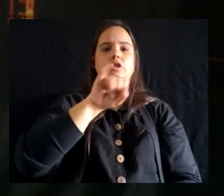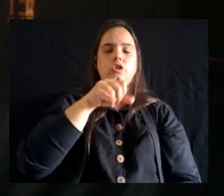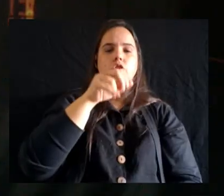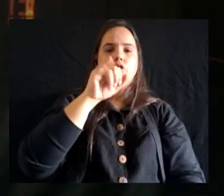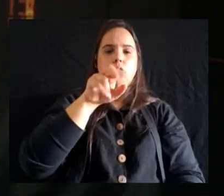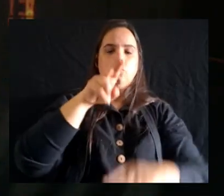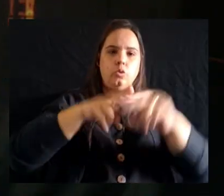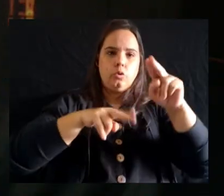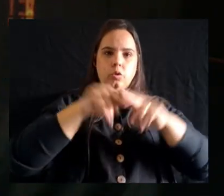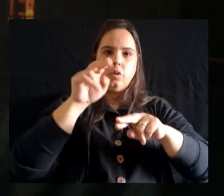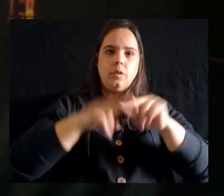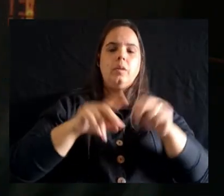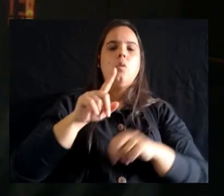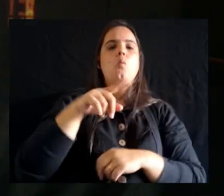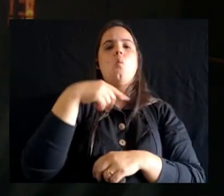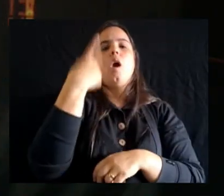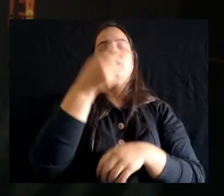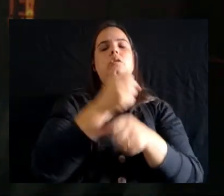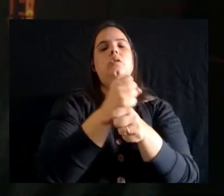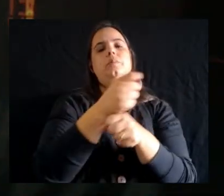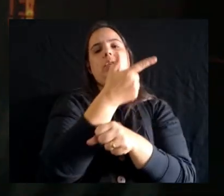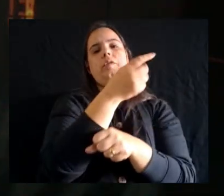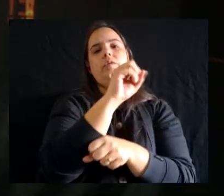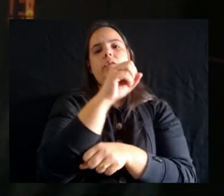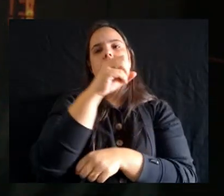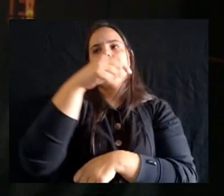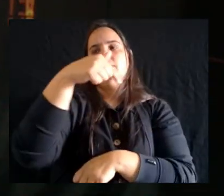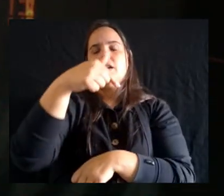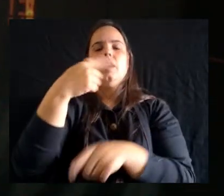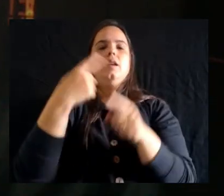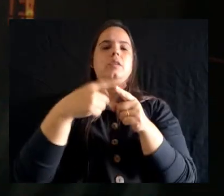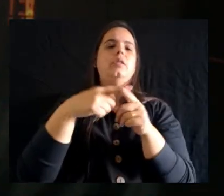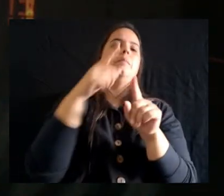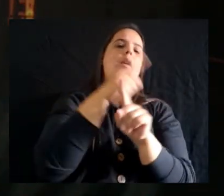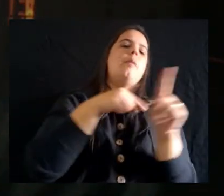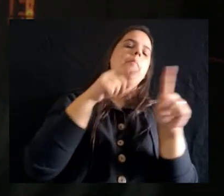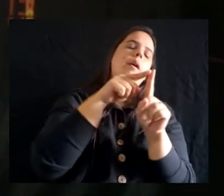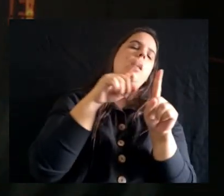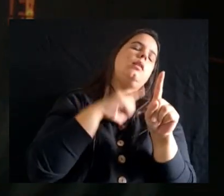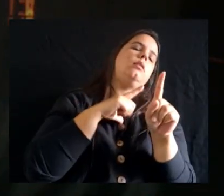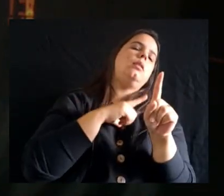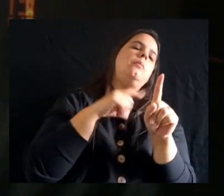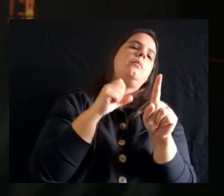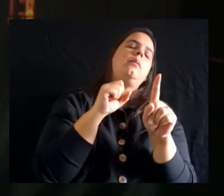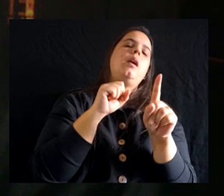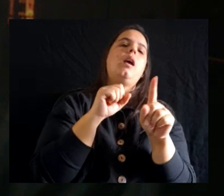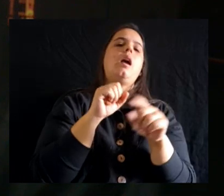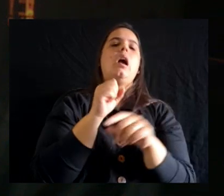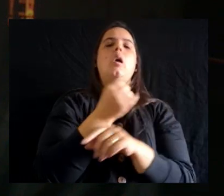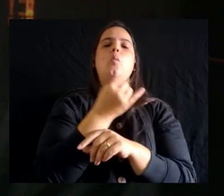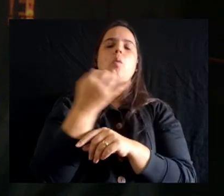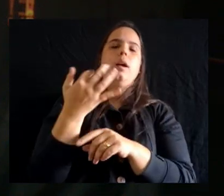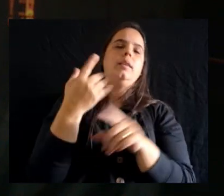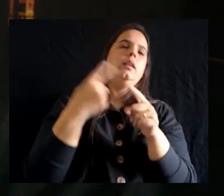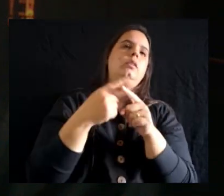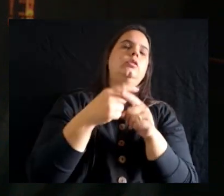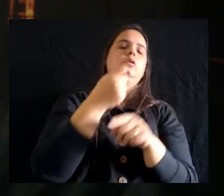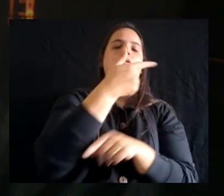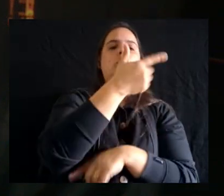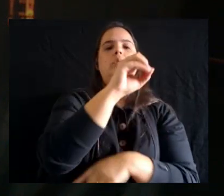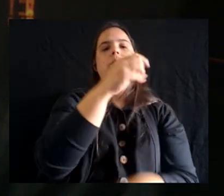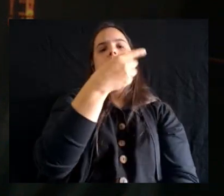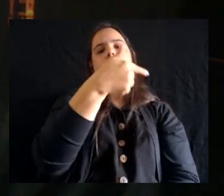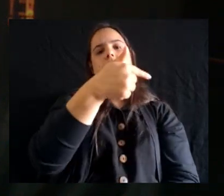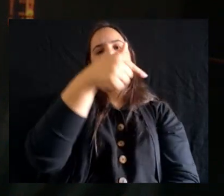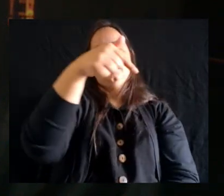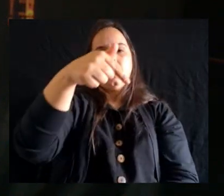as metas e as prioridades da administração pública para o ano de 2027, tá? A audiência, ela será conduzida